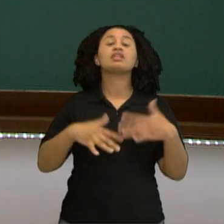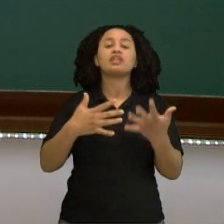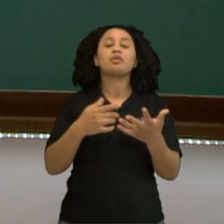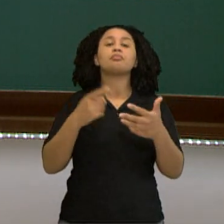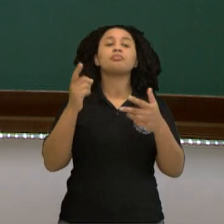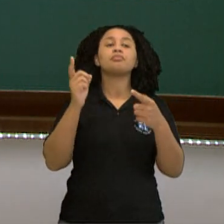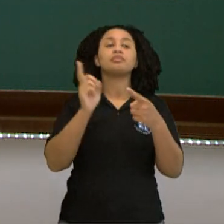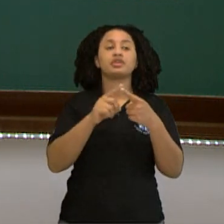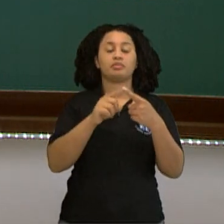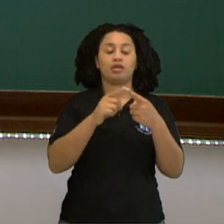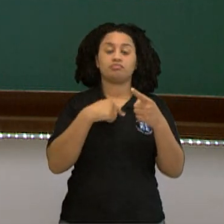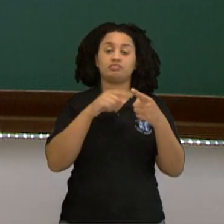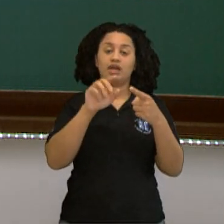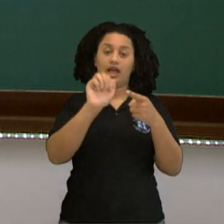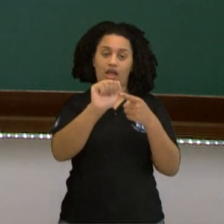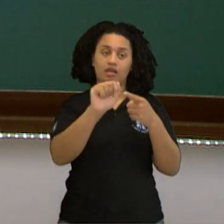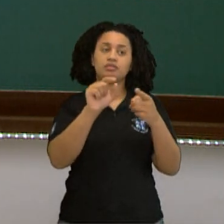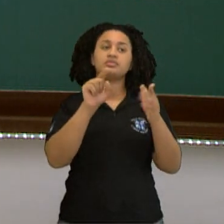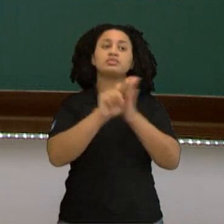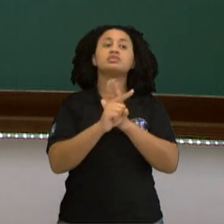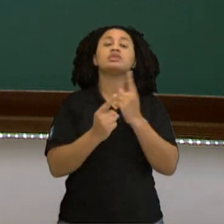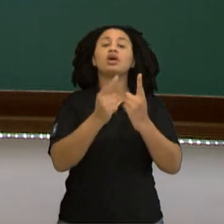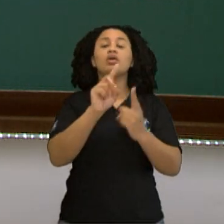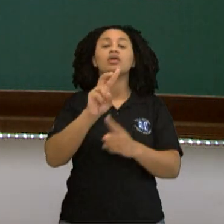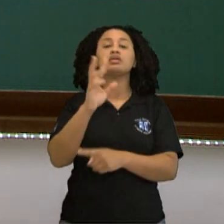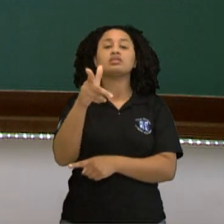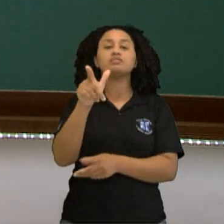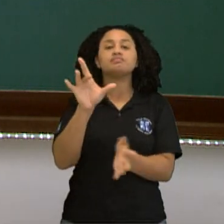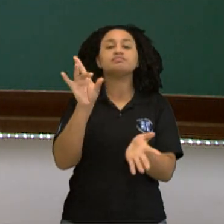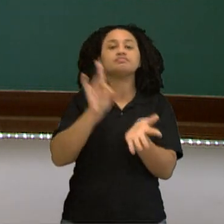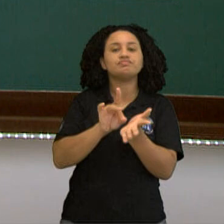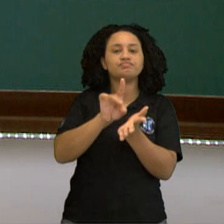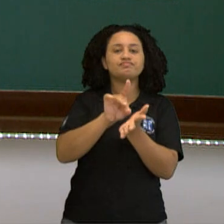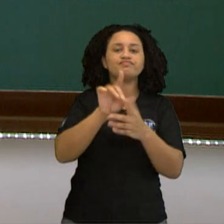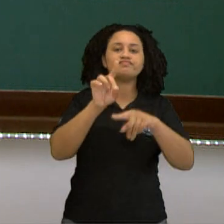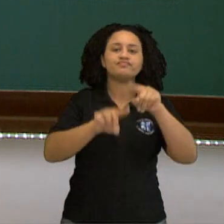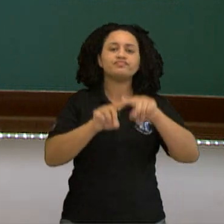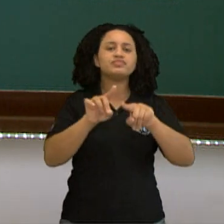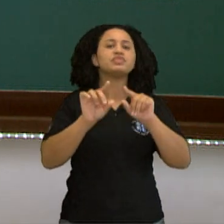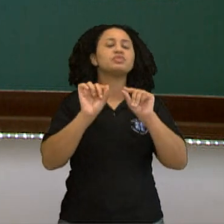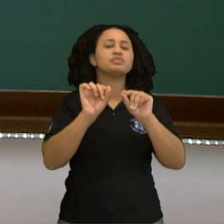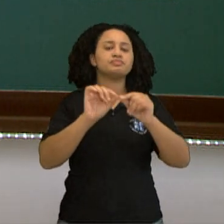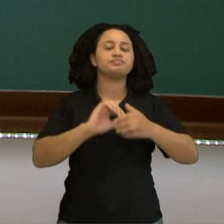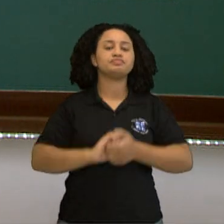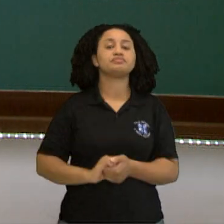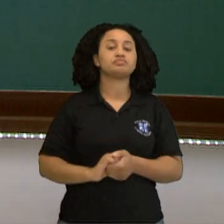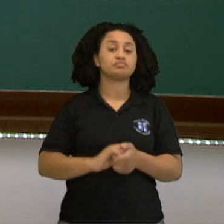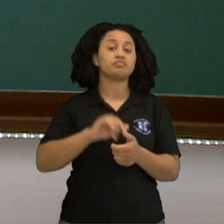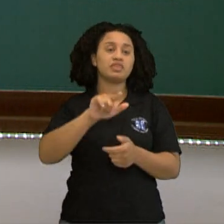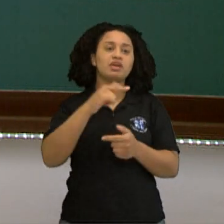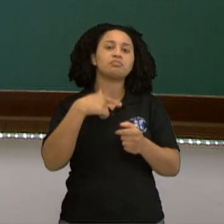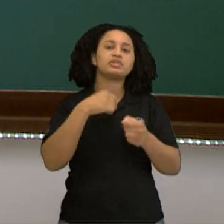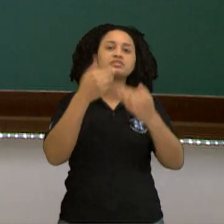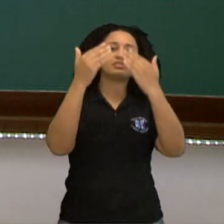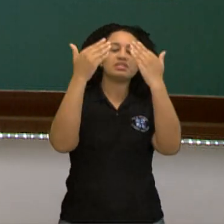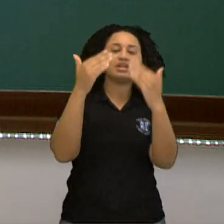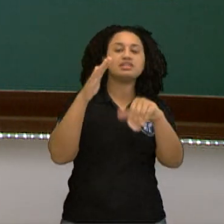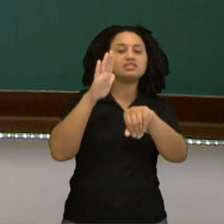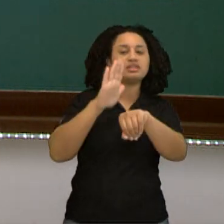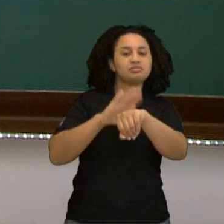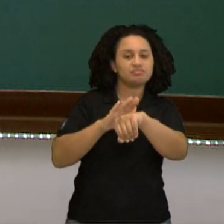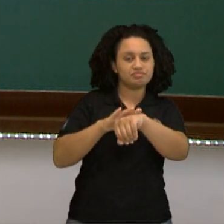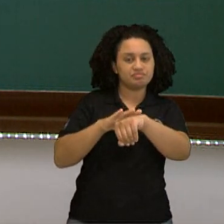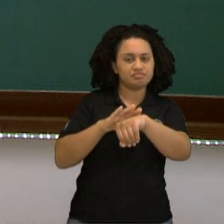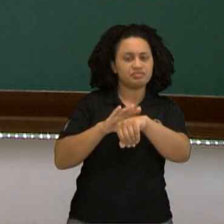primeira coisa, ele pergunta para nós qual é a velocidade inicial desse ponto material. Nesse, meus queridos, aqui você tem que analisar o tempo.